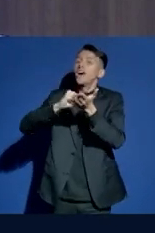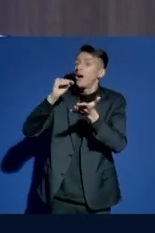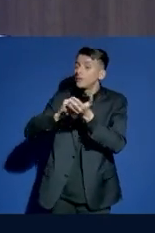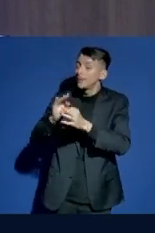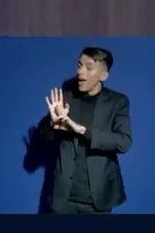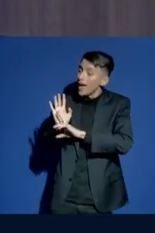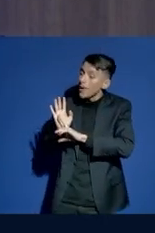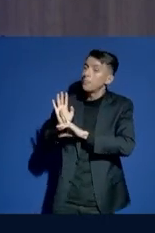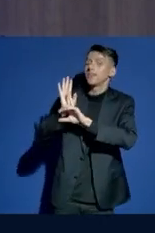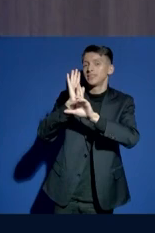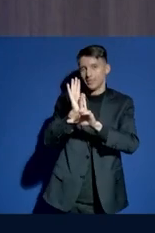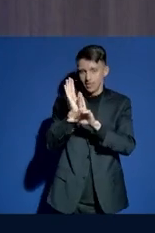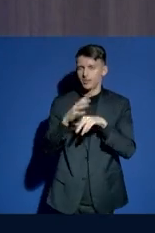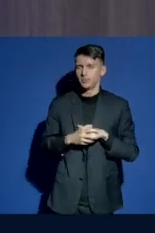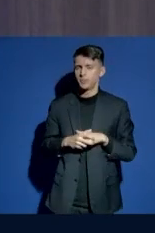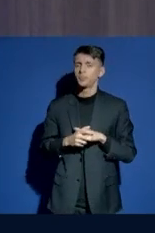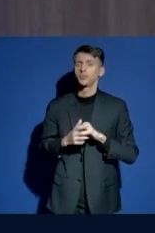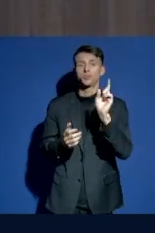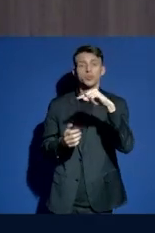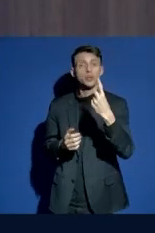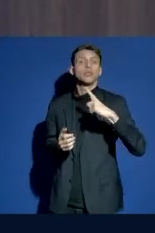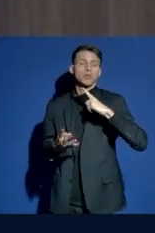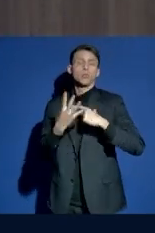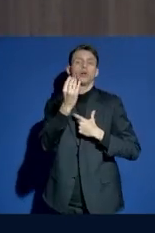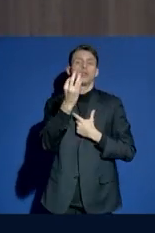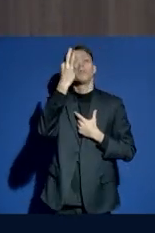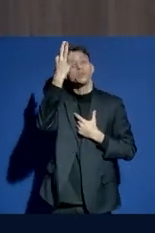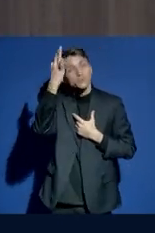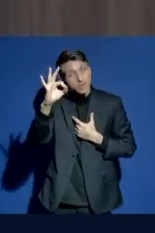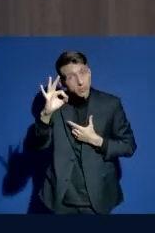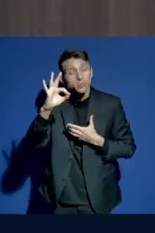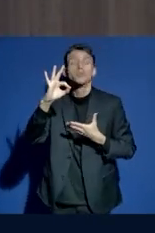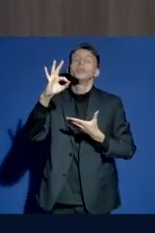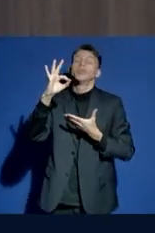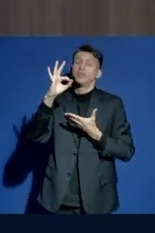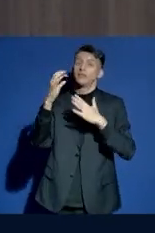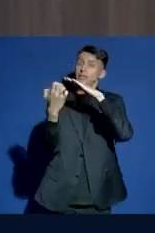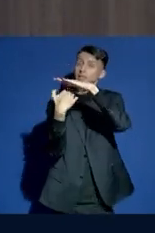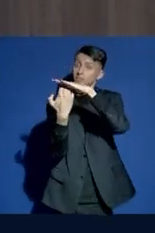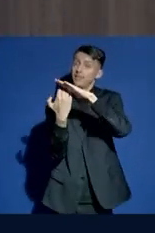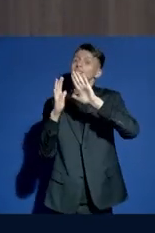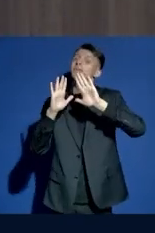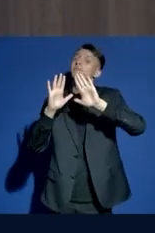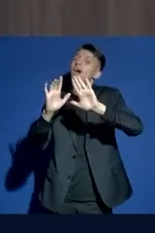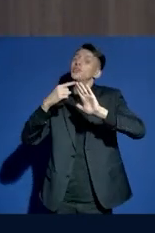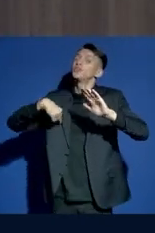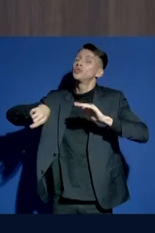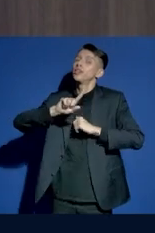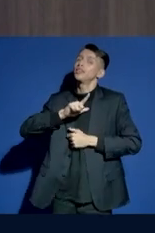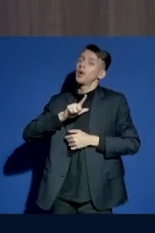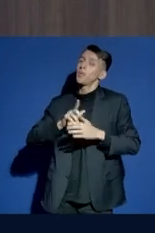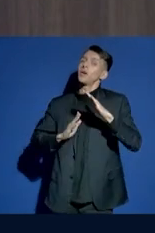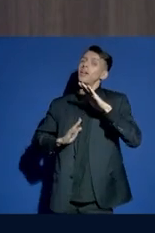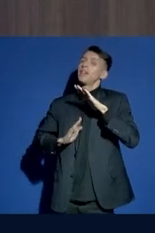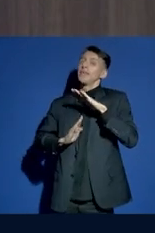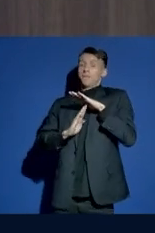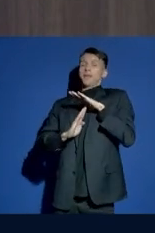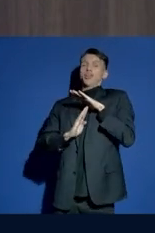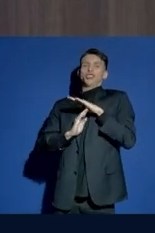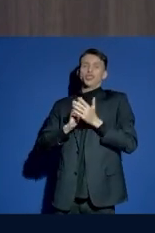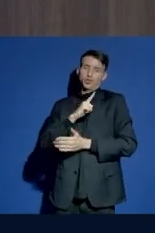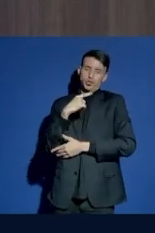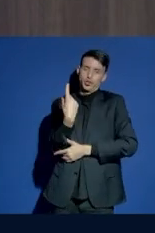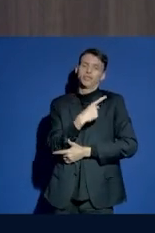no conselho ou seja nós temos 40% da empresa e só temos o limite da participação